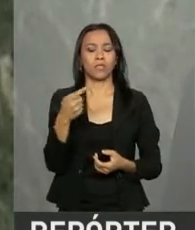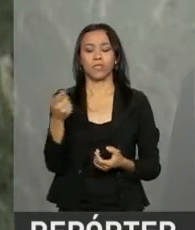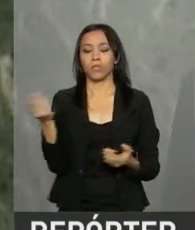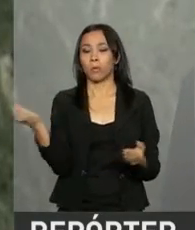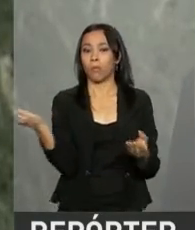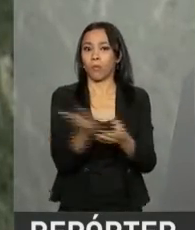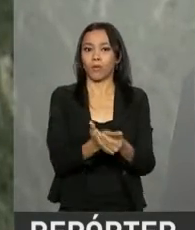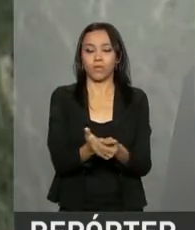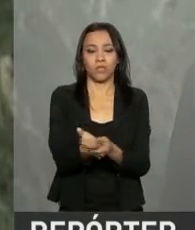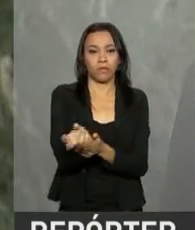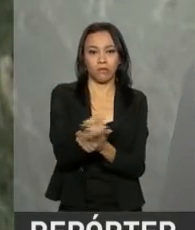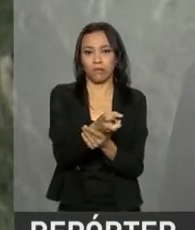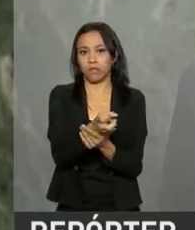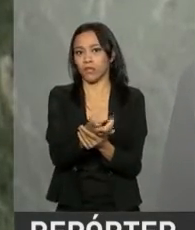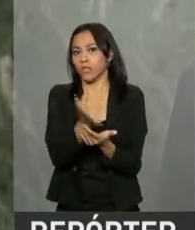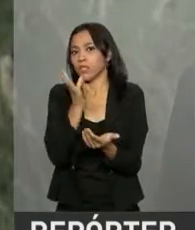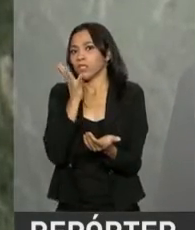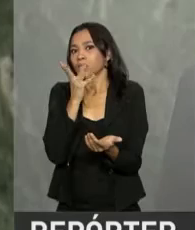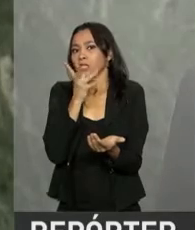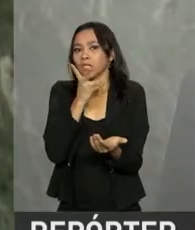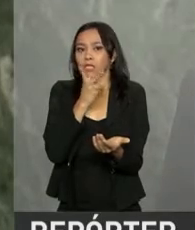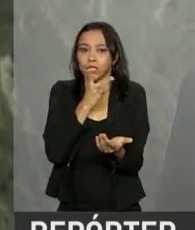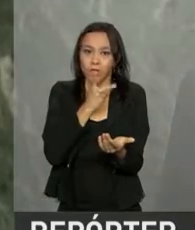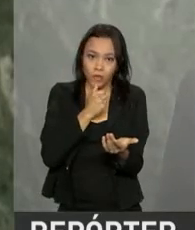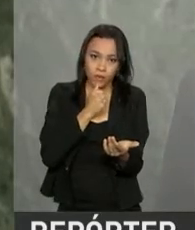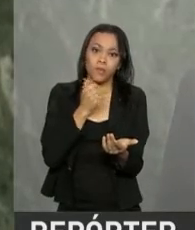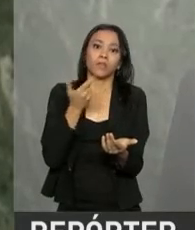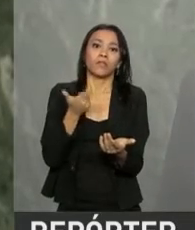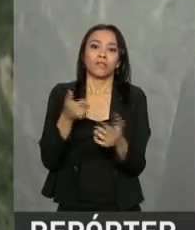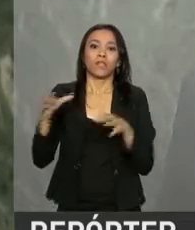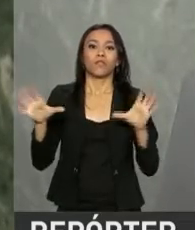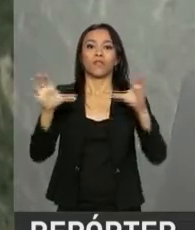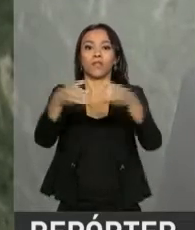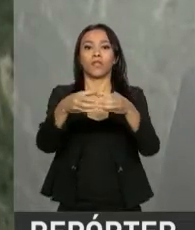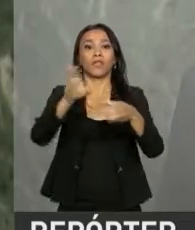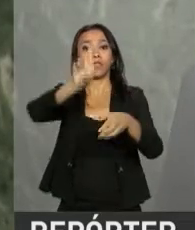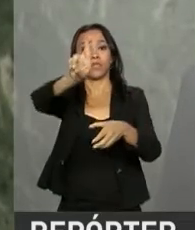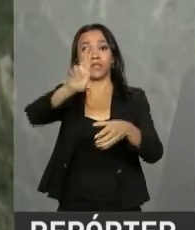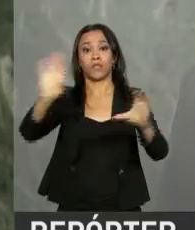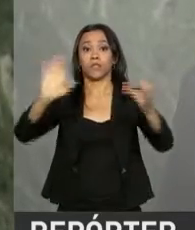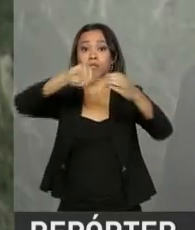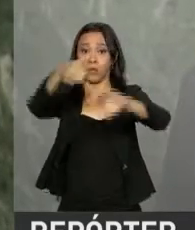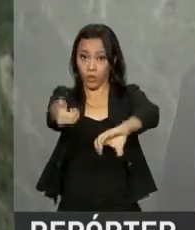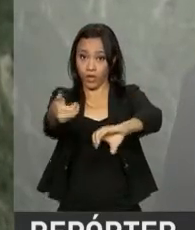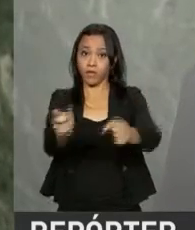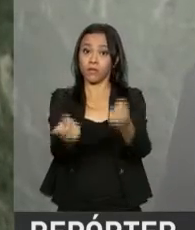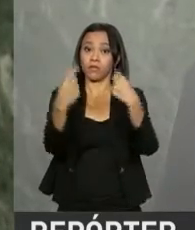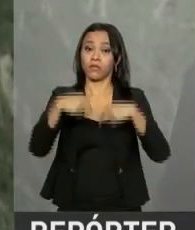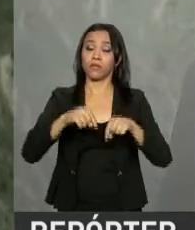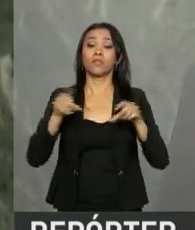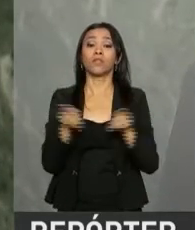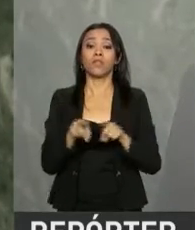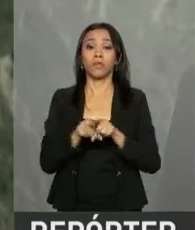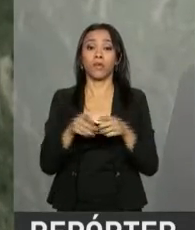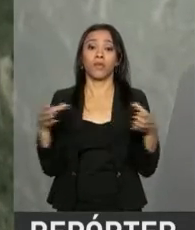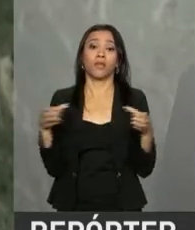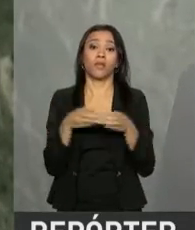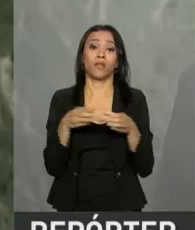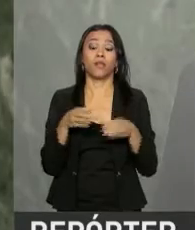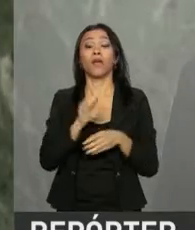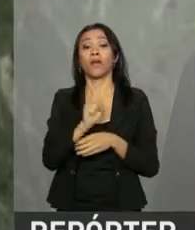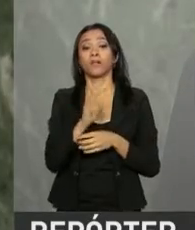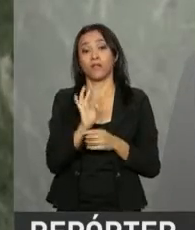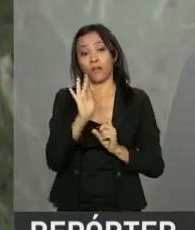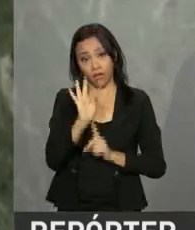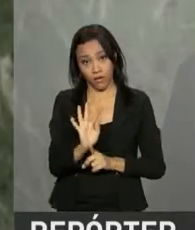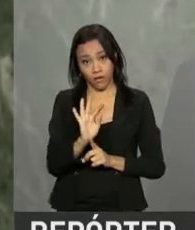longo e complexo, regrado e conduzido pelo Congresso Nacional e pela Suprema Corte Brasileira,